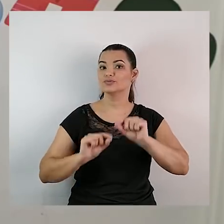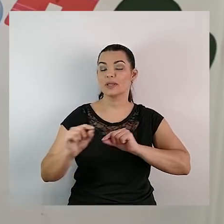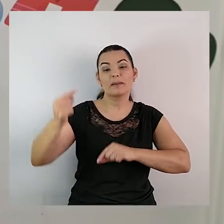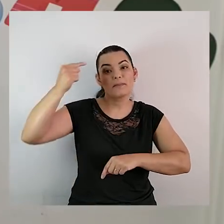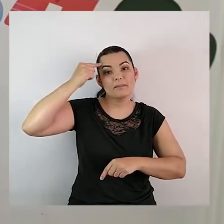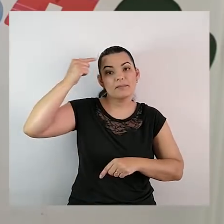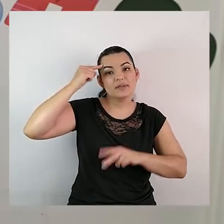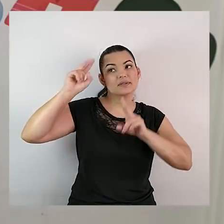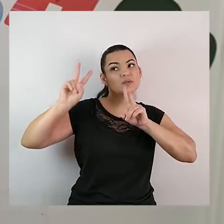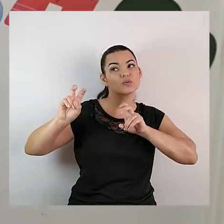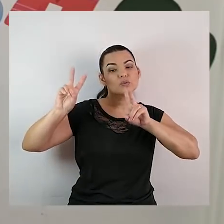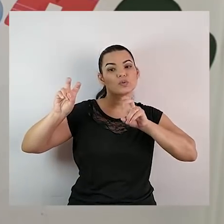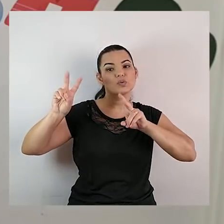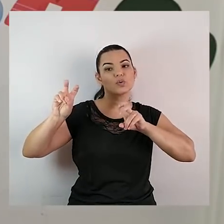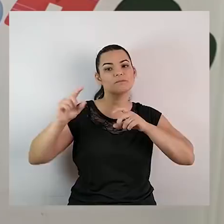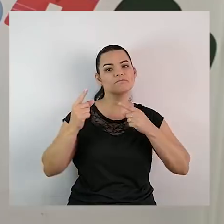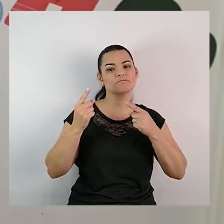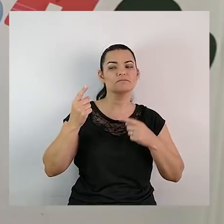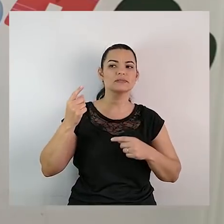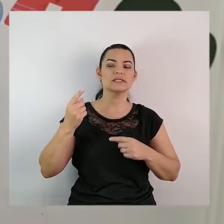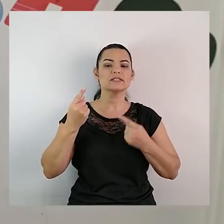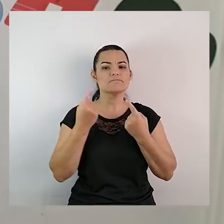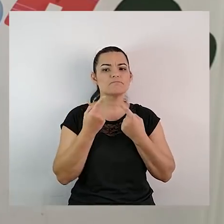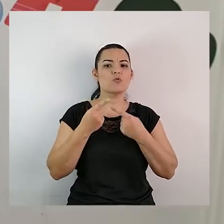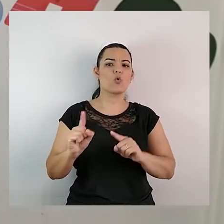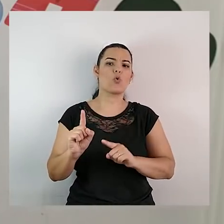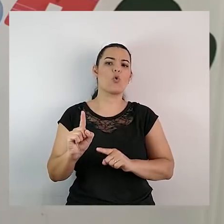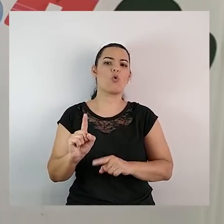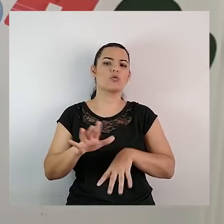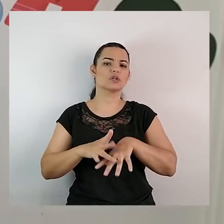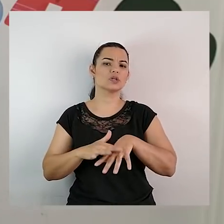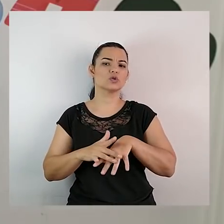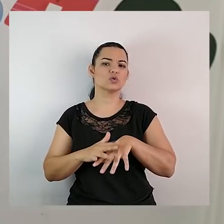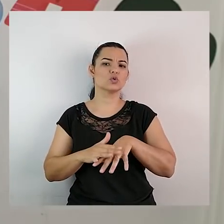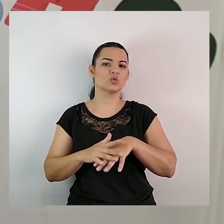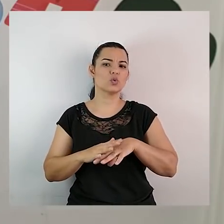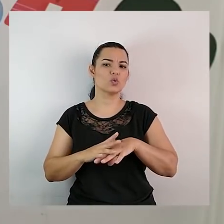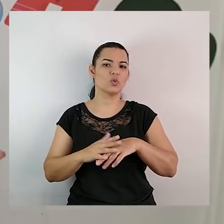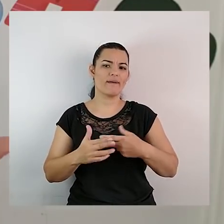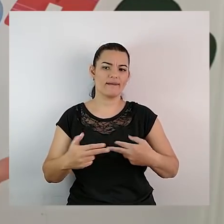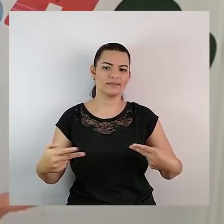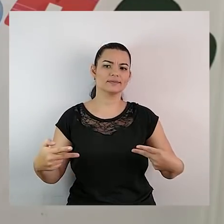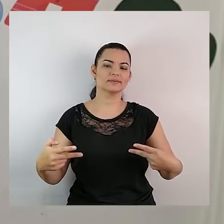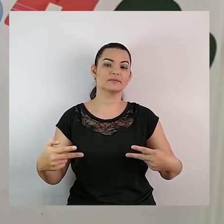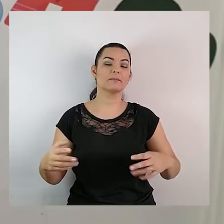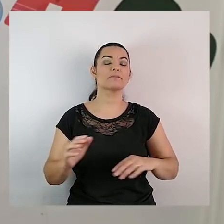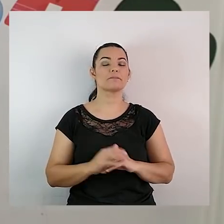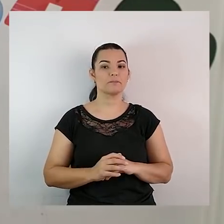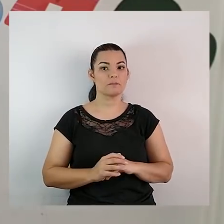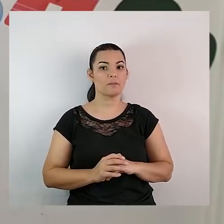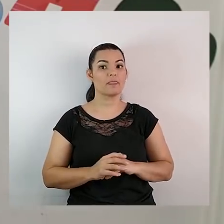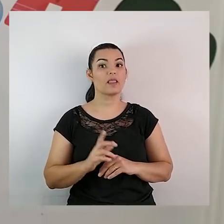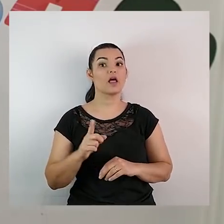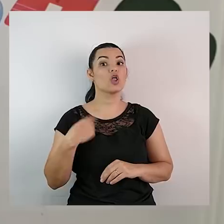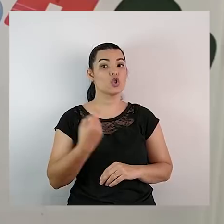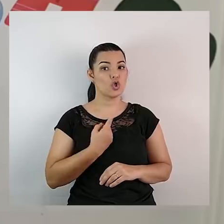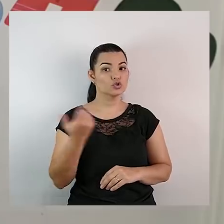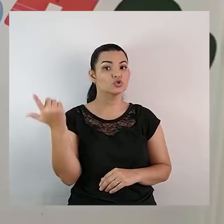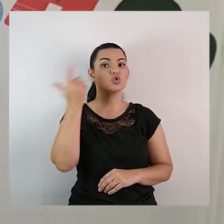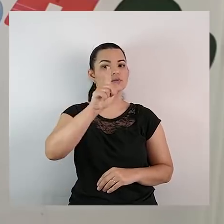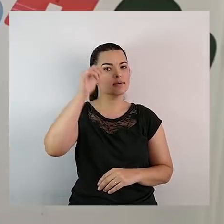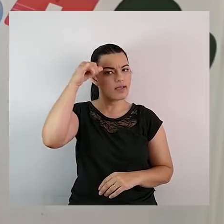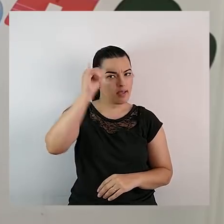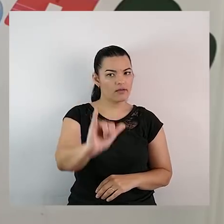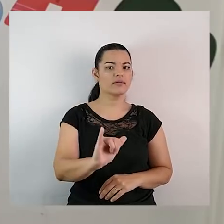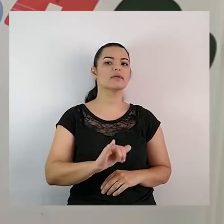sobre algumas formas de combate às doenças. Temos como nos prevenir de muitas